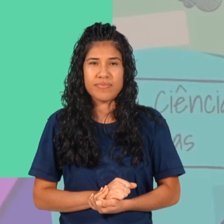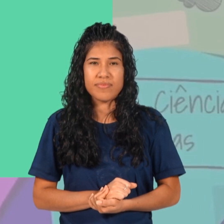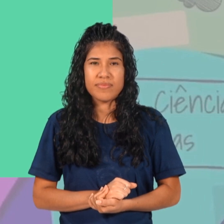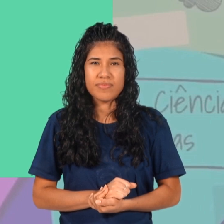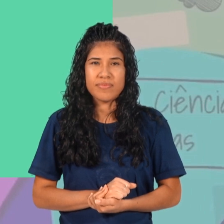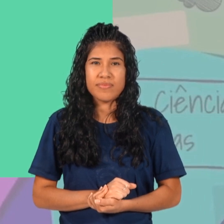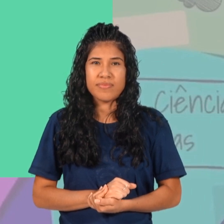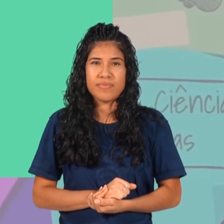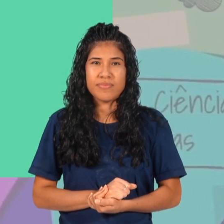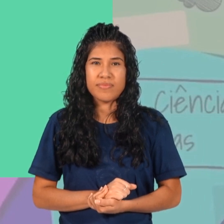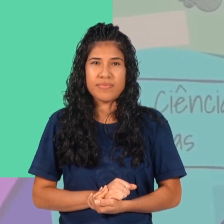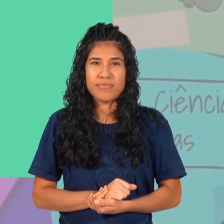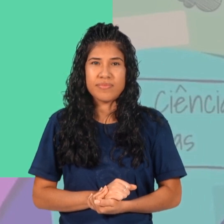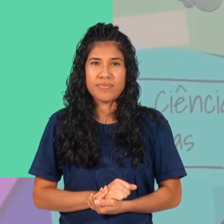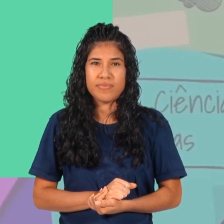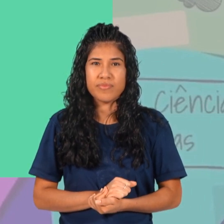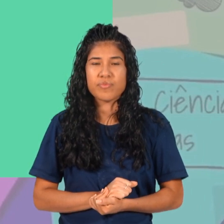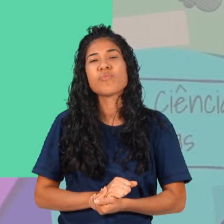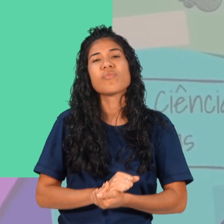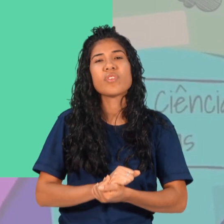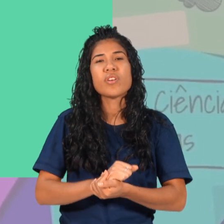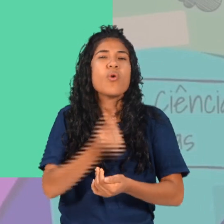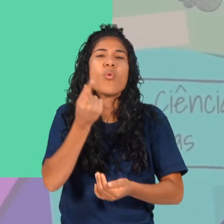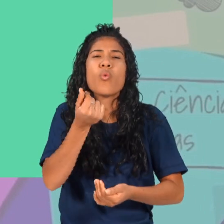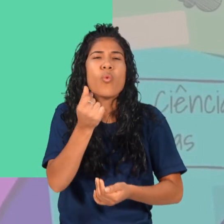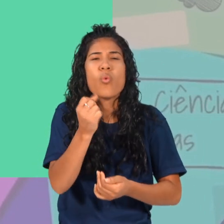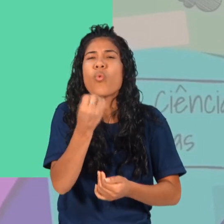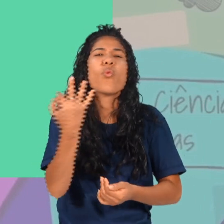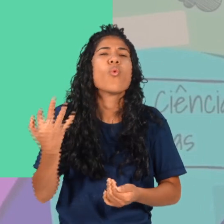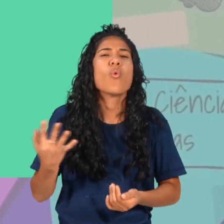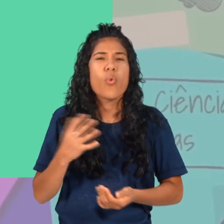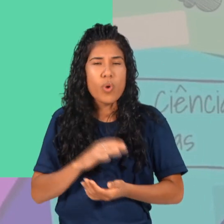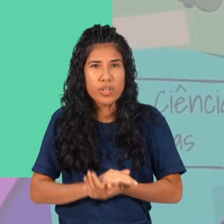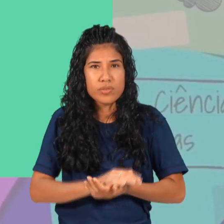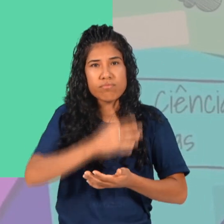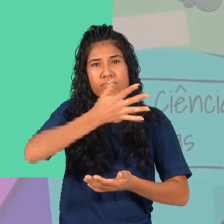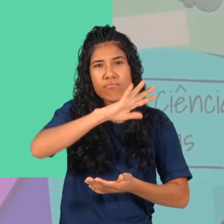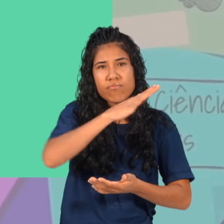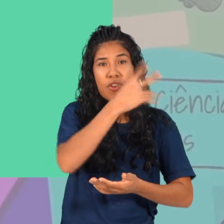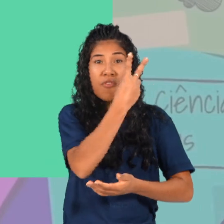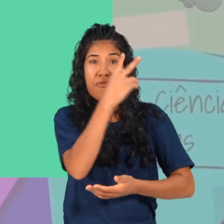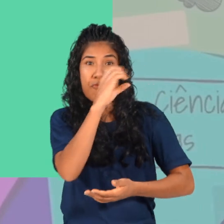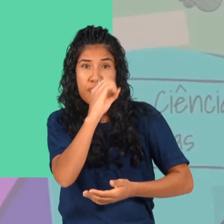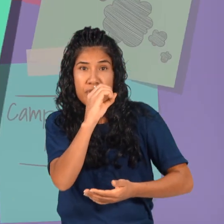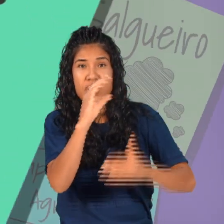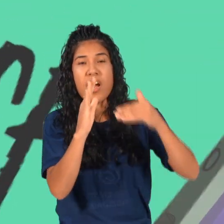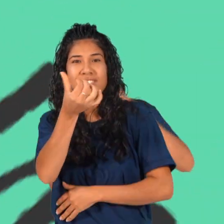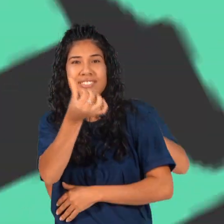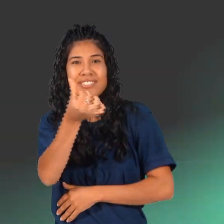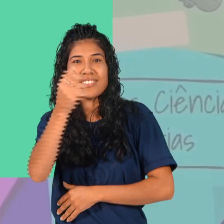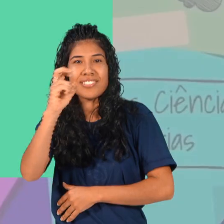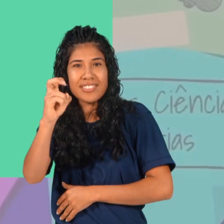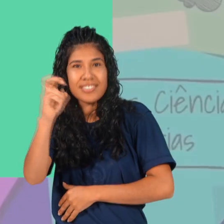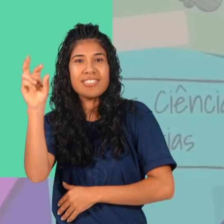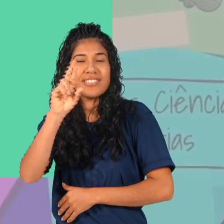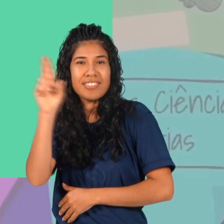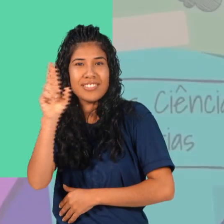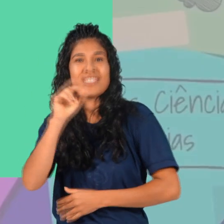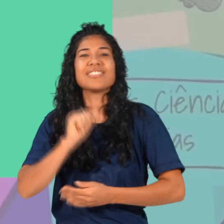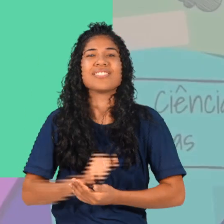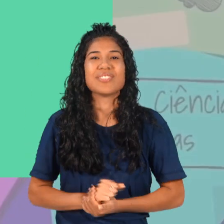barix siad vasf O valor varia entre 20 e r 65